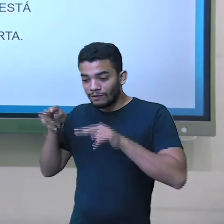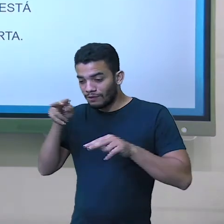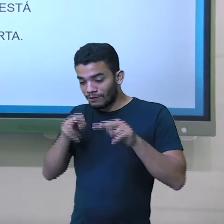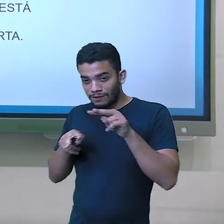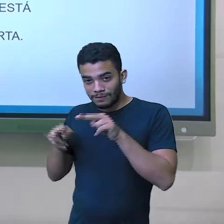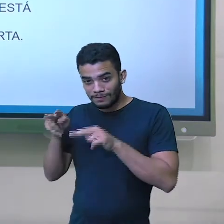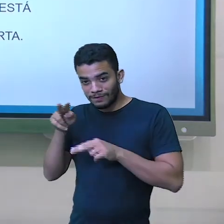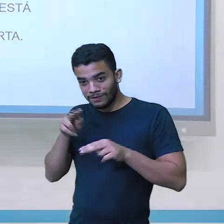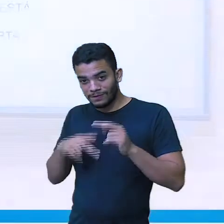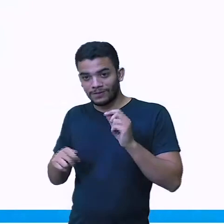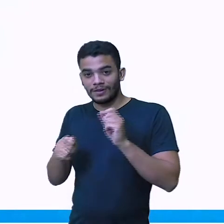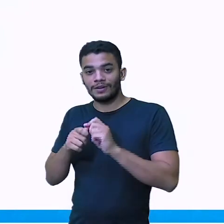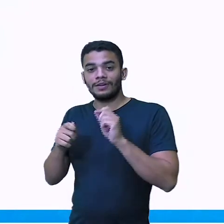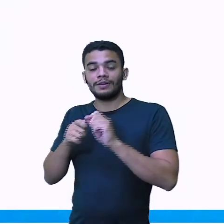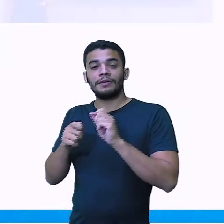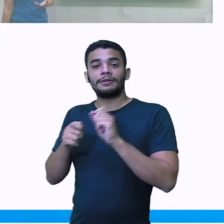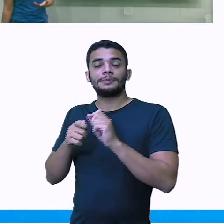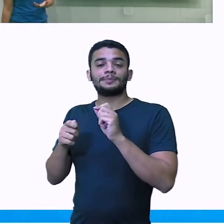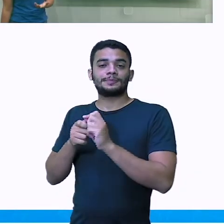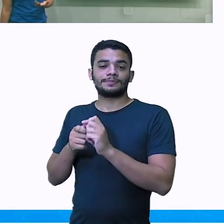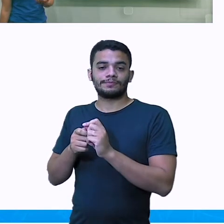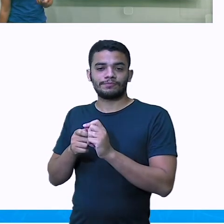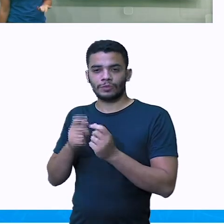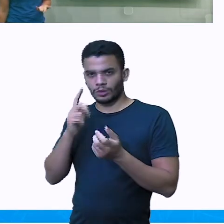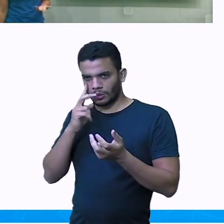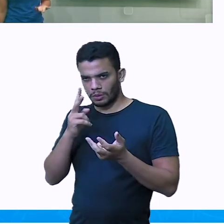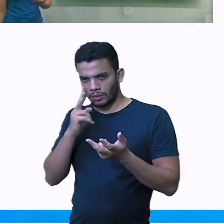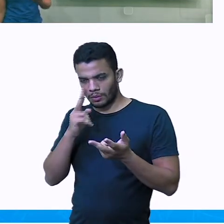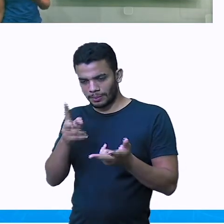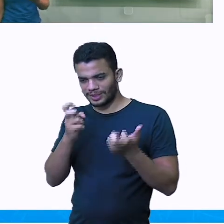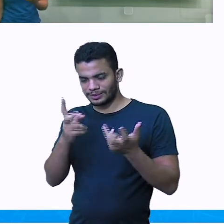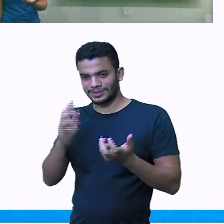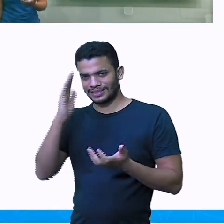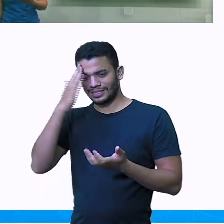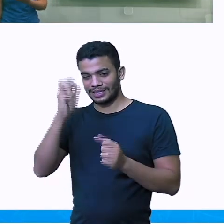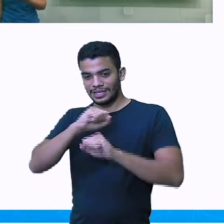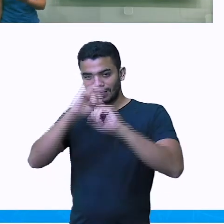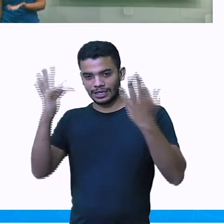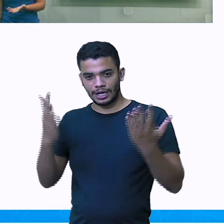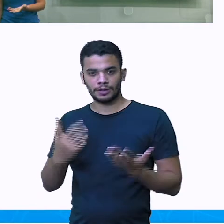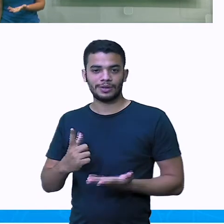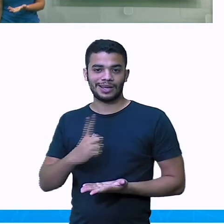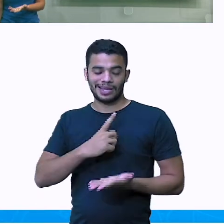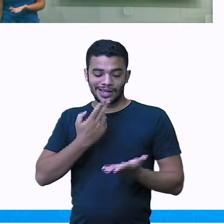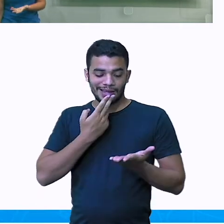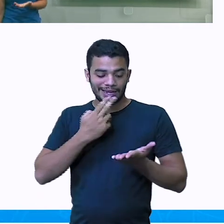carta? Carta é um meio de comunicação escrita que segue uma